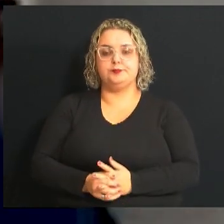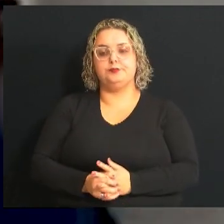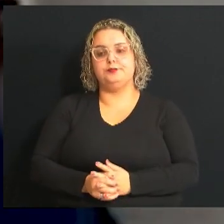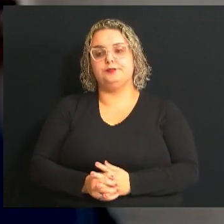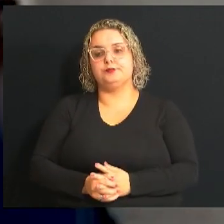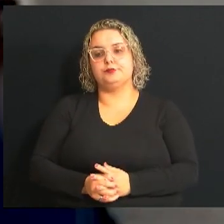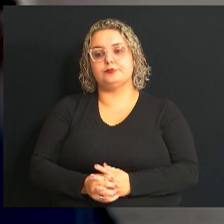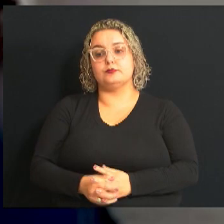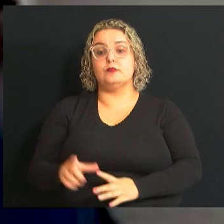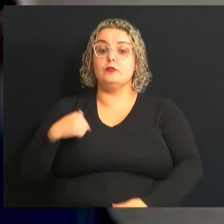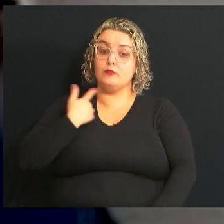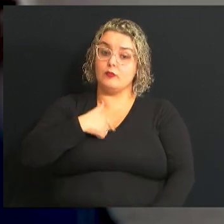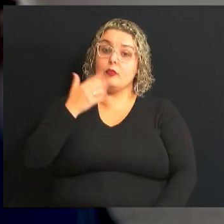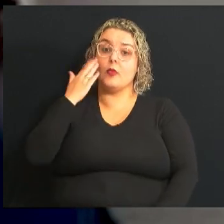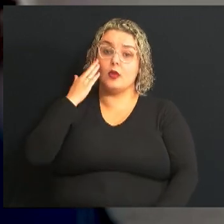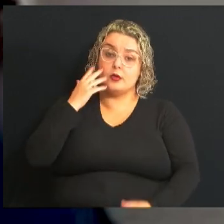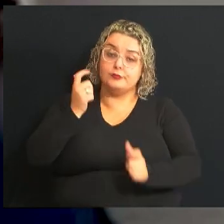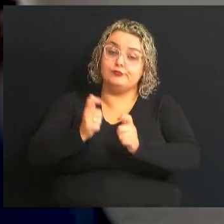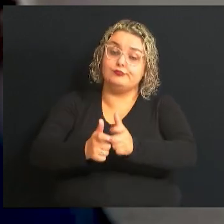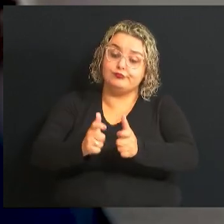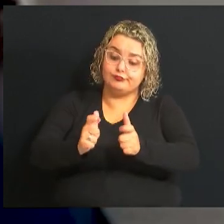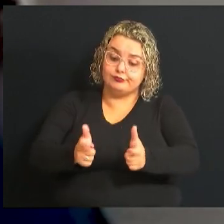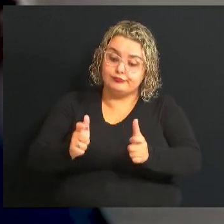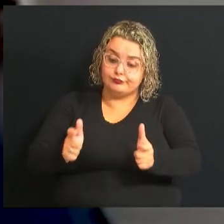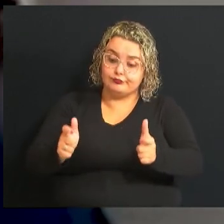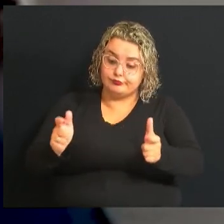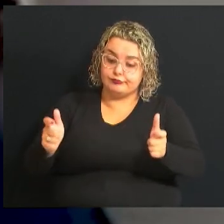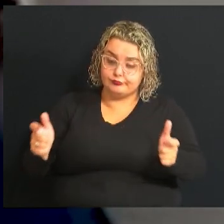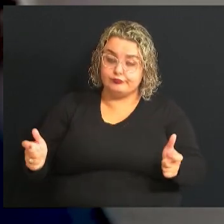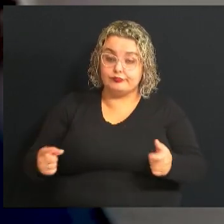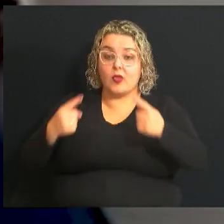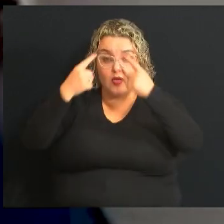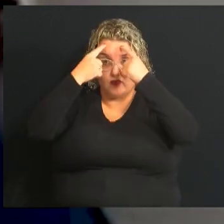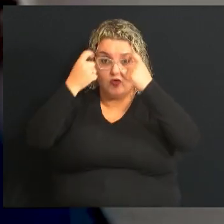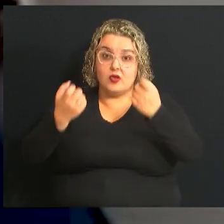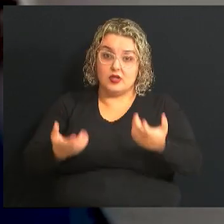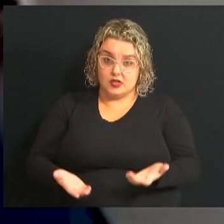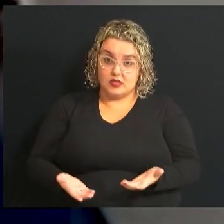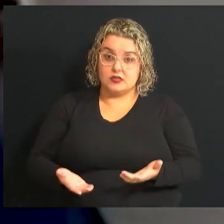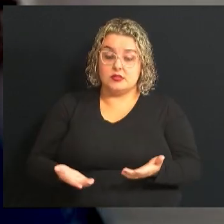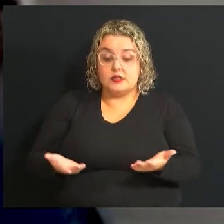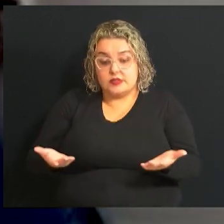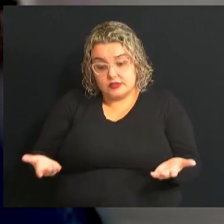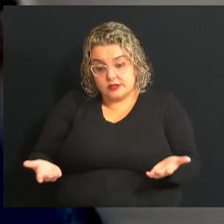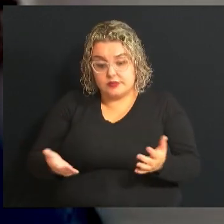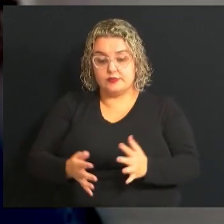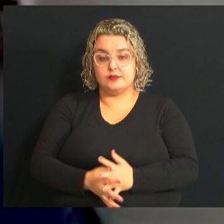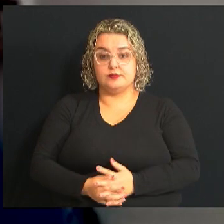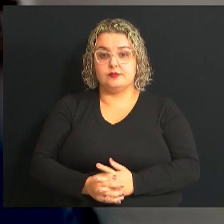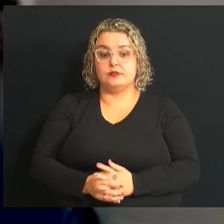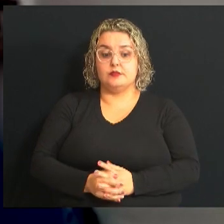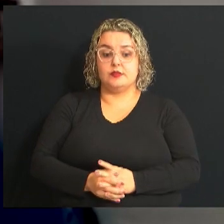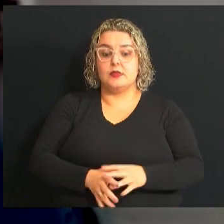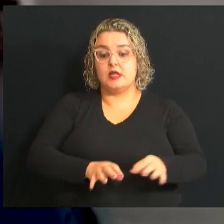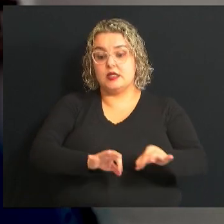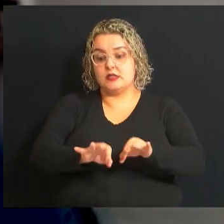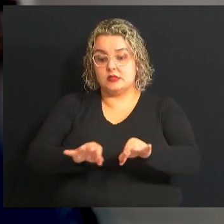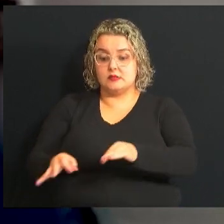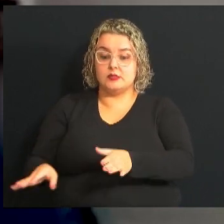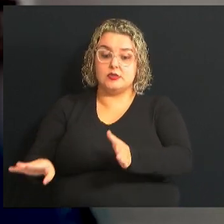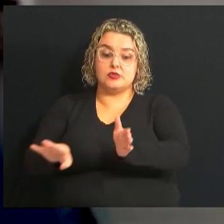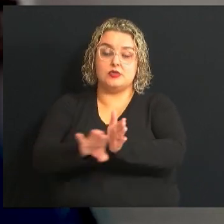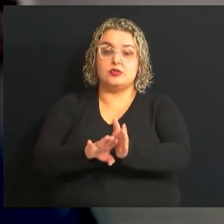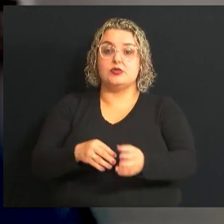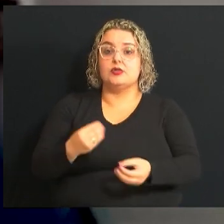Nós sabemos que tem aumentado o número dessa violência, então esse plano ele vem